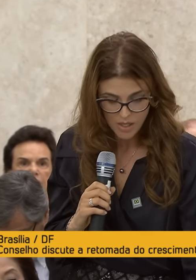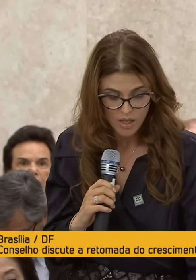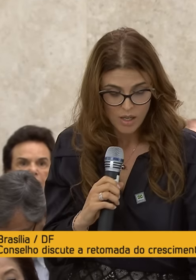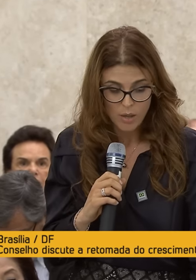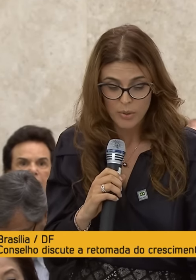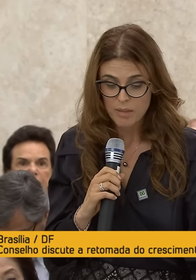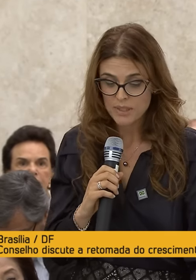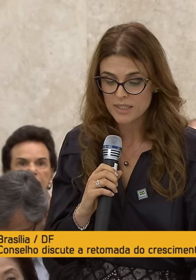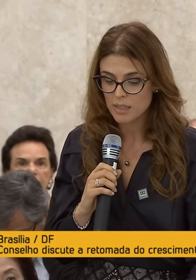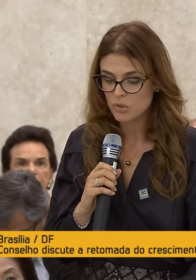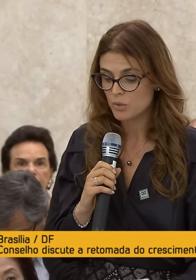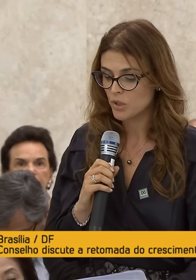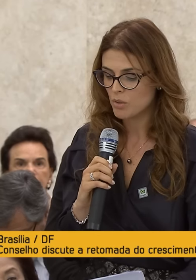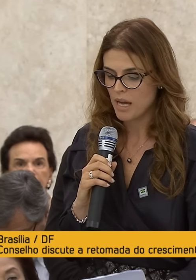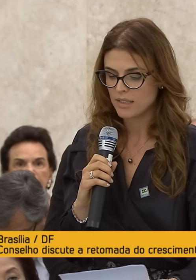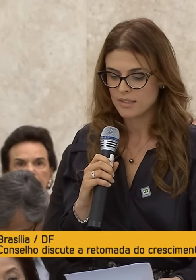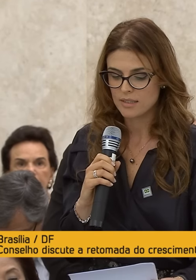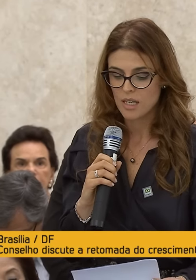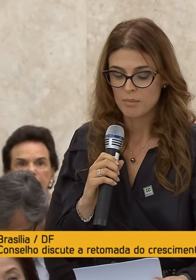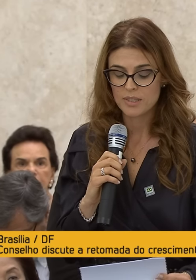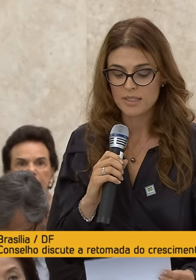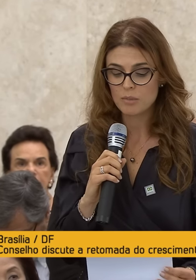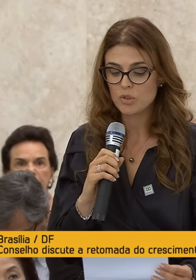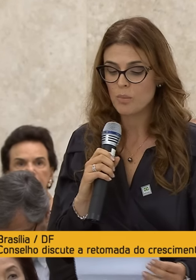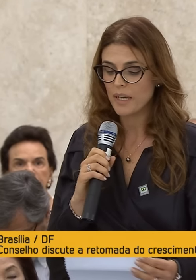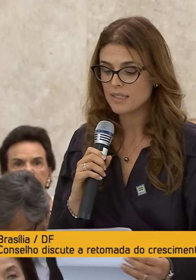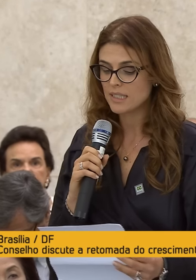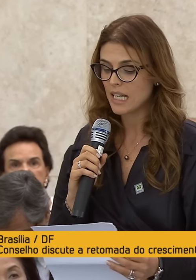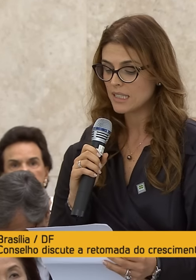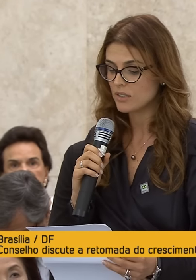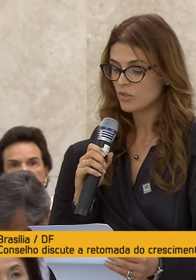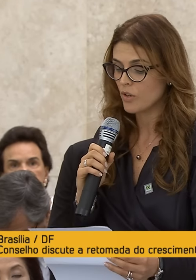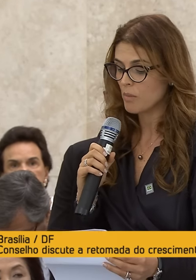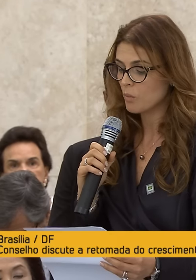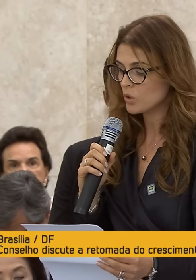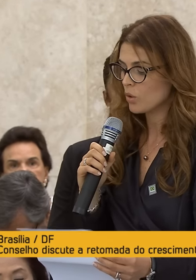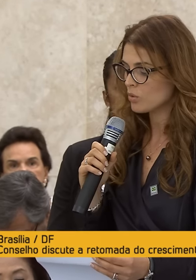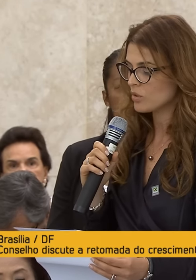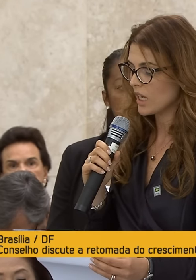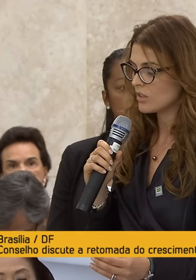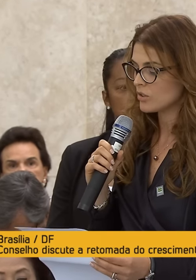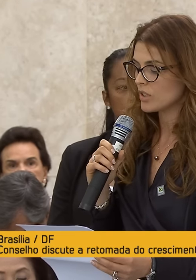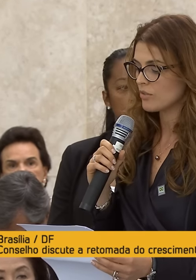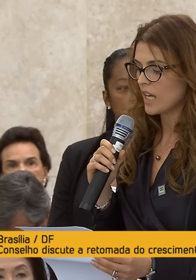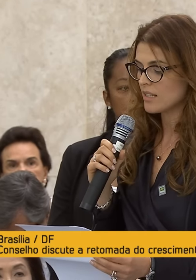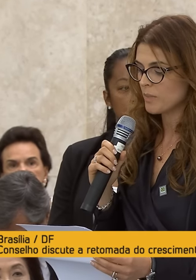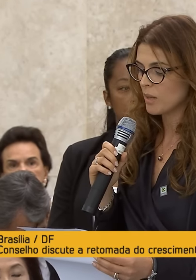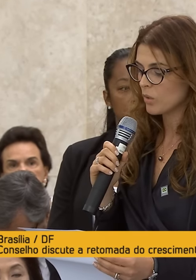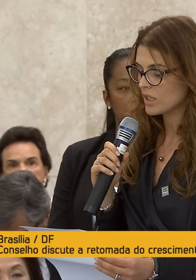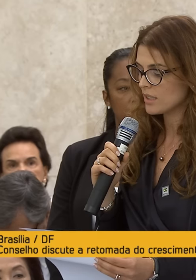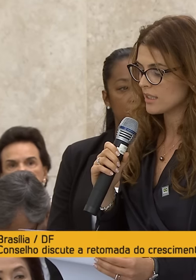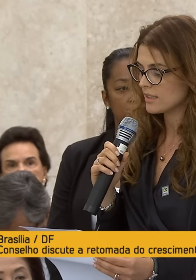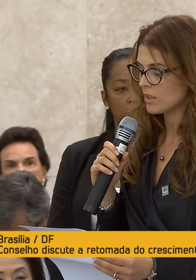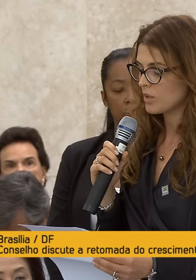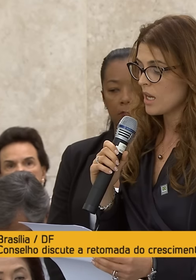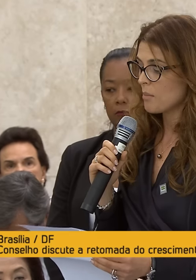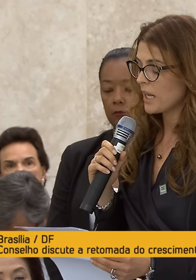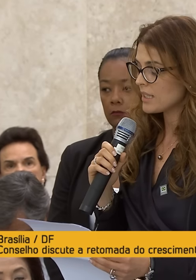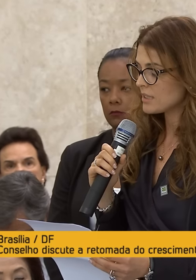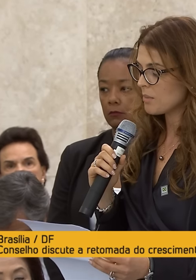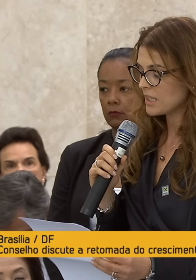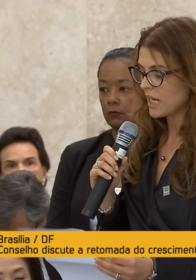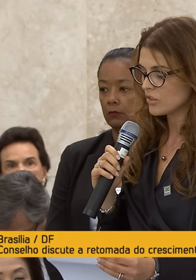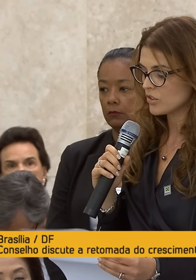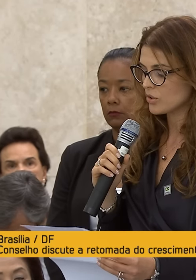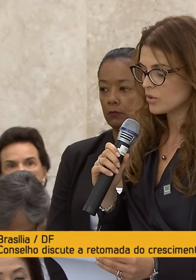teto. Porém, precisamos de muito mais. Precisamos que o país sinalize de forma muito contundente o seu viés pela modernização,